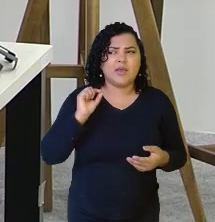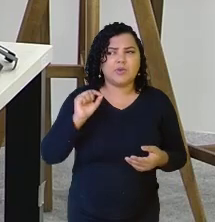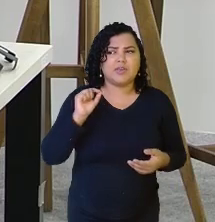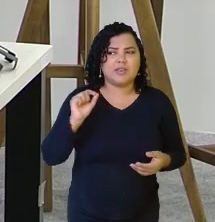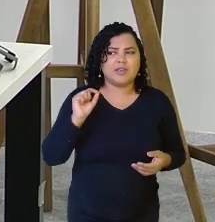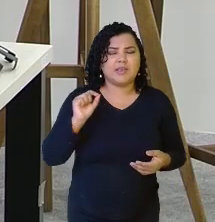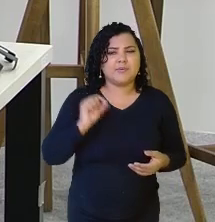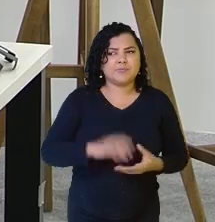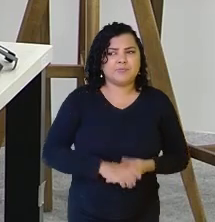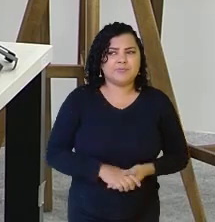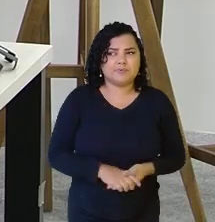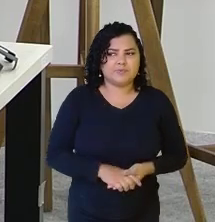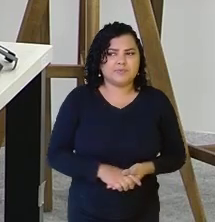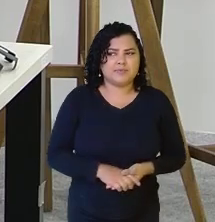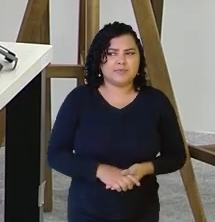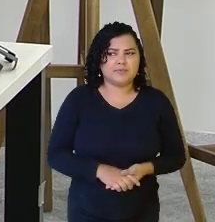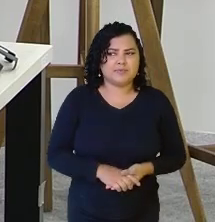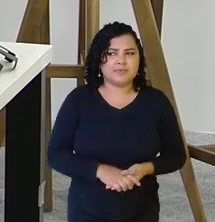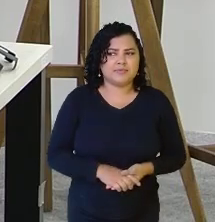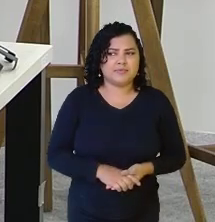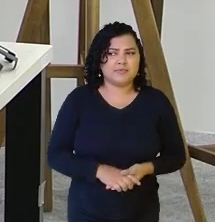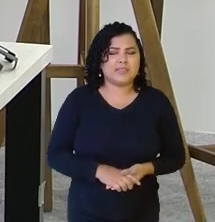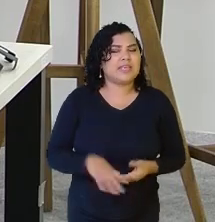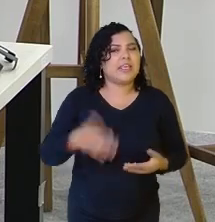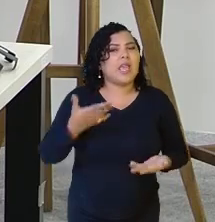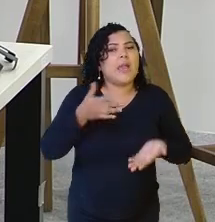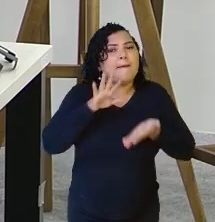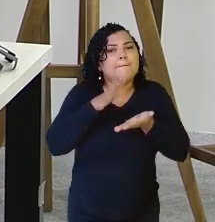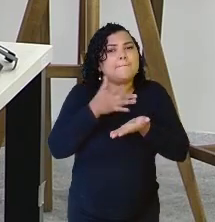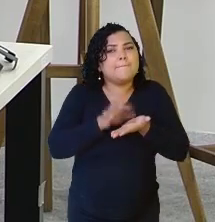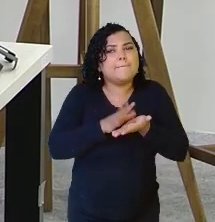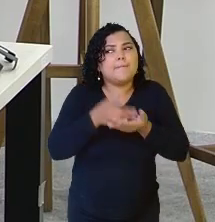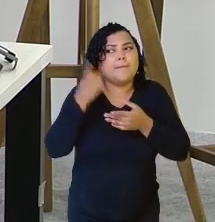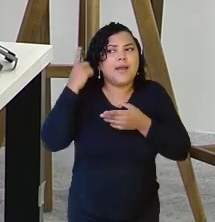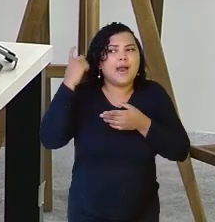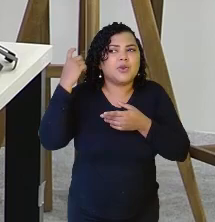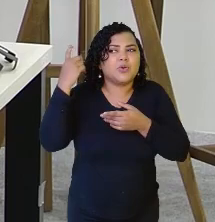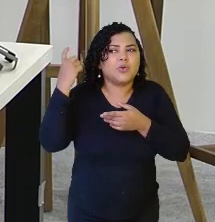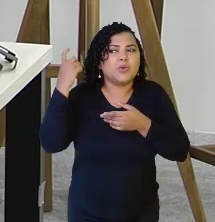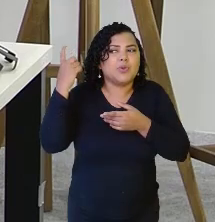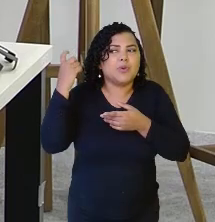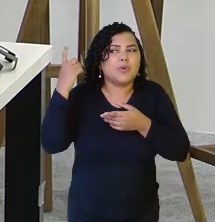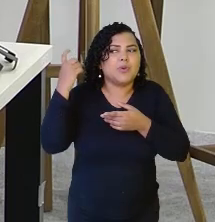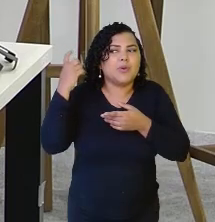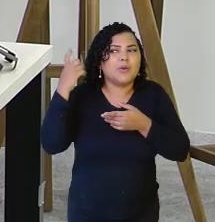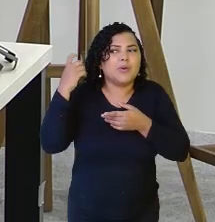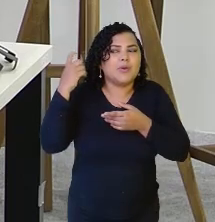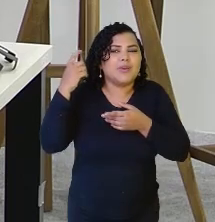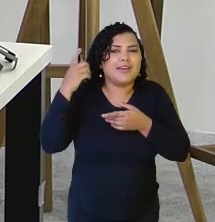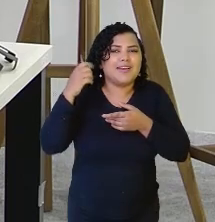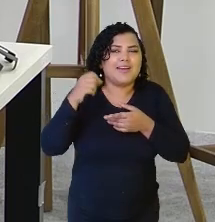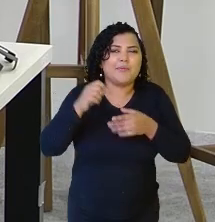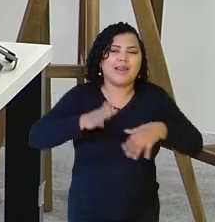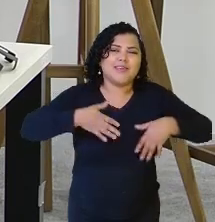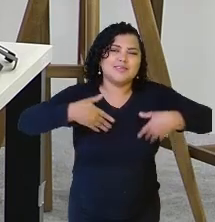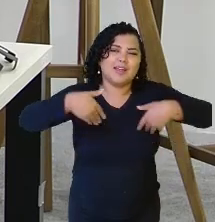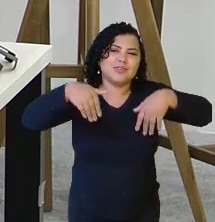que seria bateria do mar. Então, ele parece, ó, escuta,